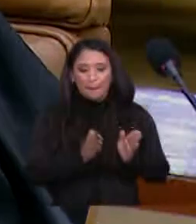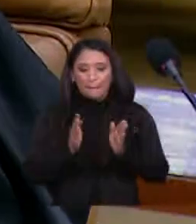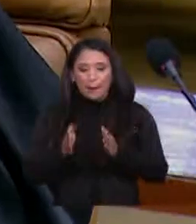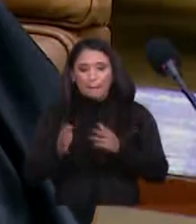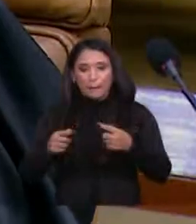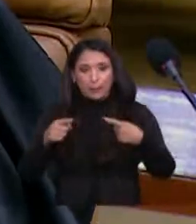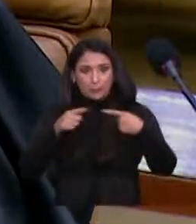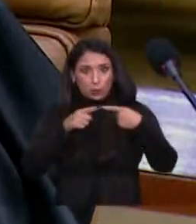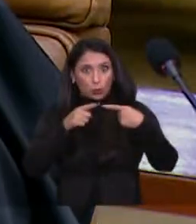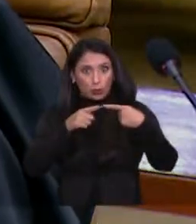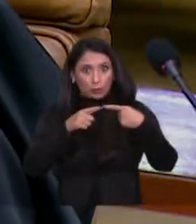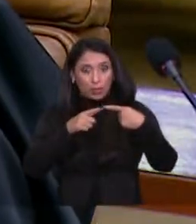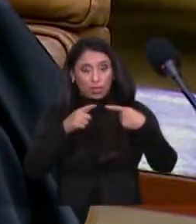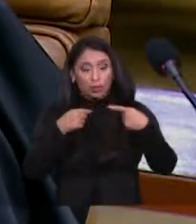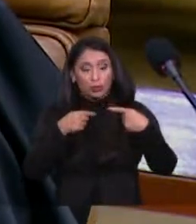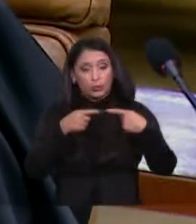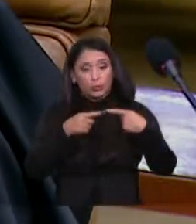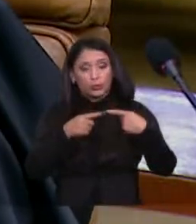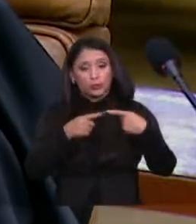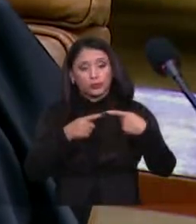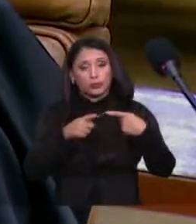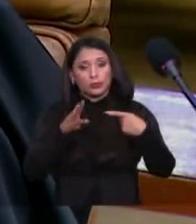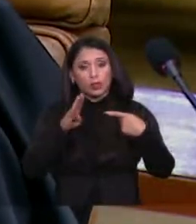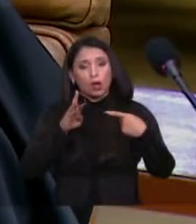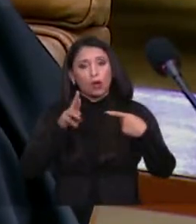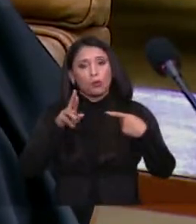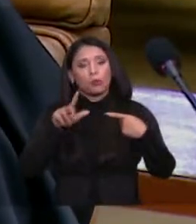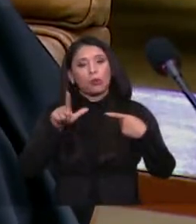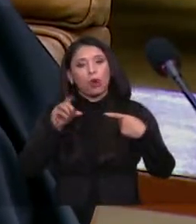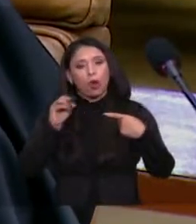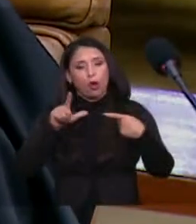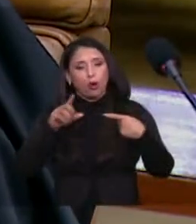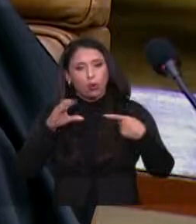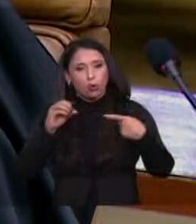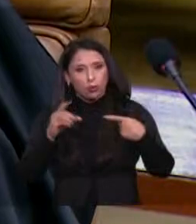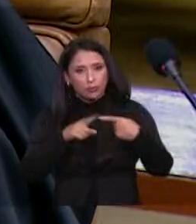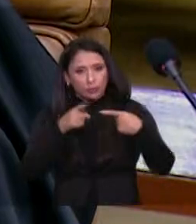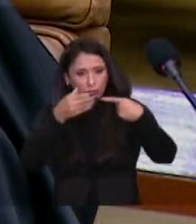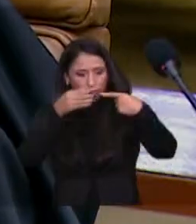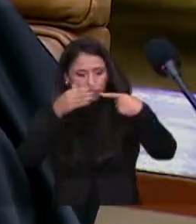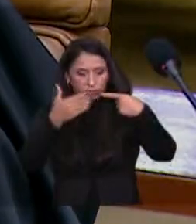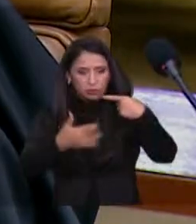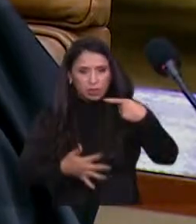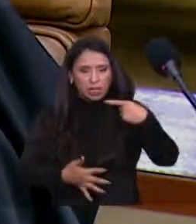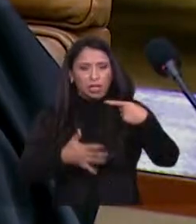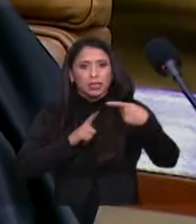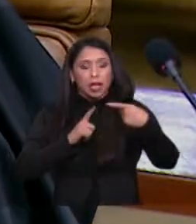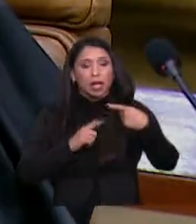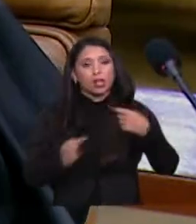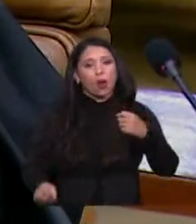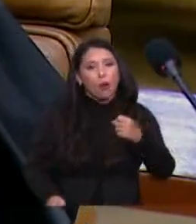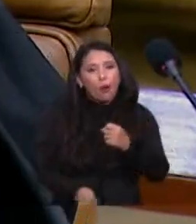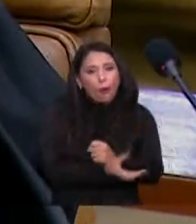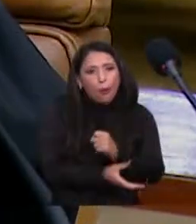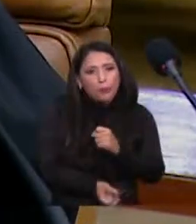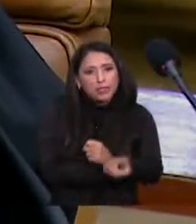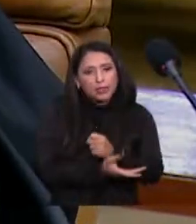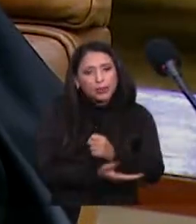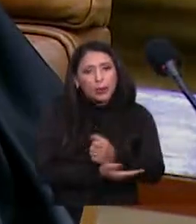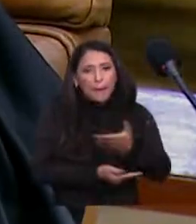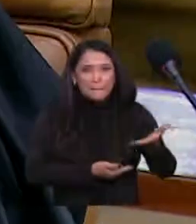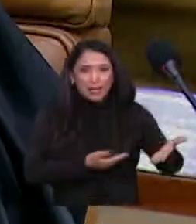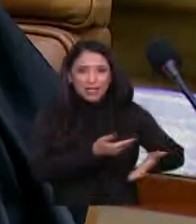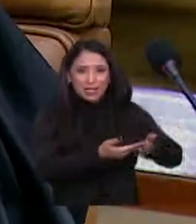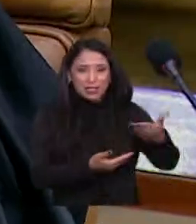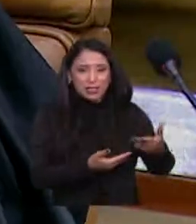imputações o primeiro que contém a imputação acerca de corrupção passiva ele mesmo